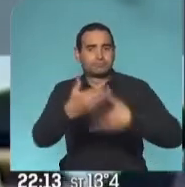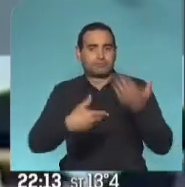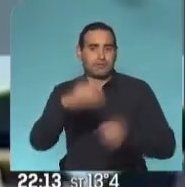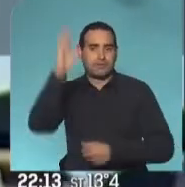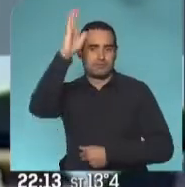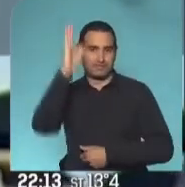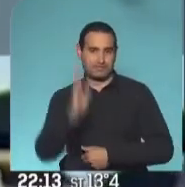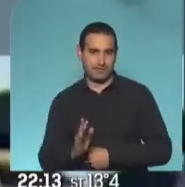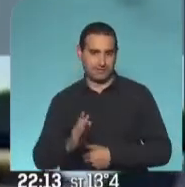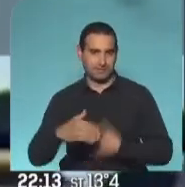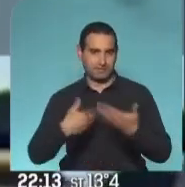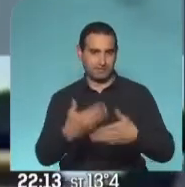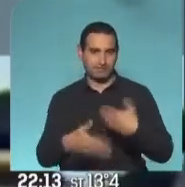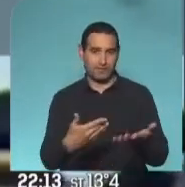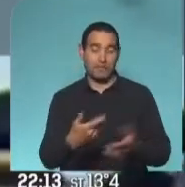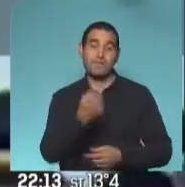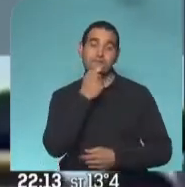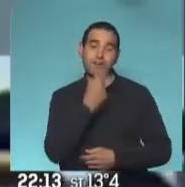querido Brasil.